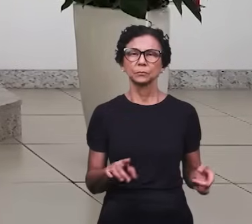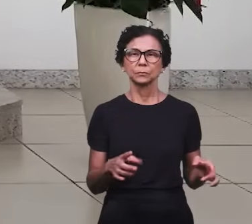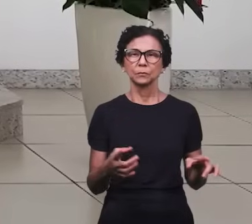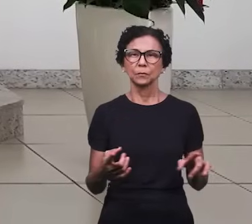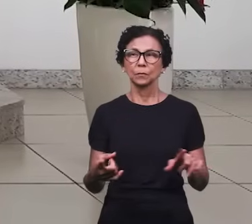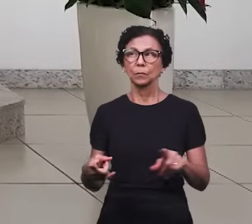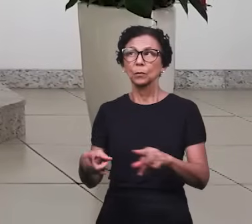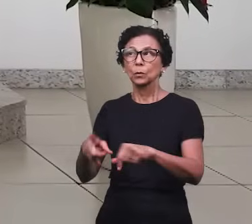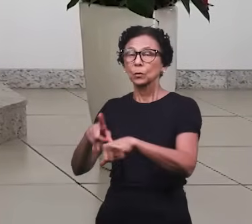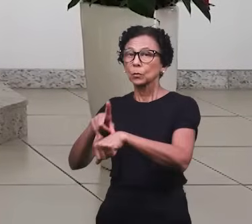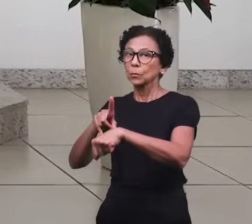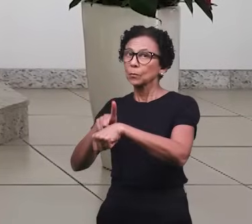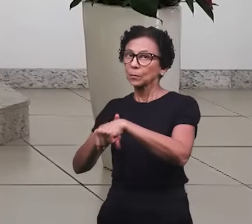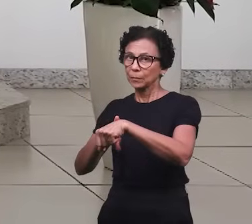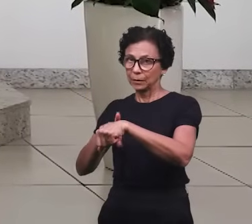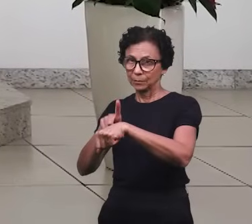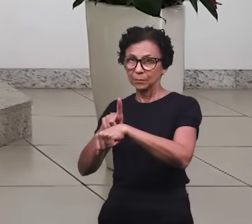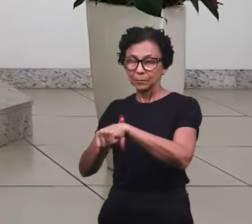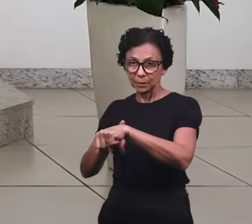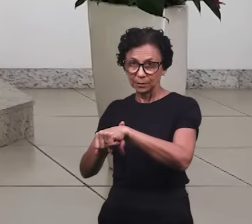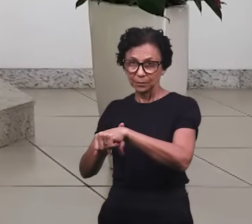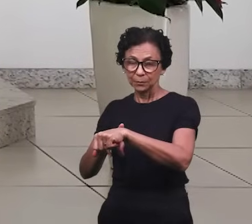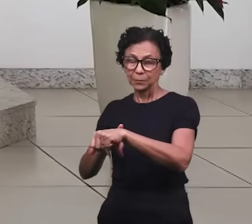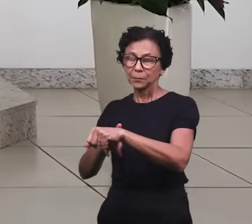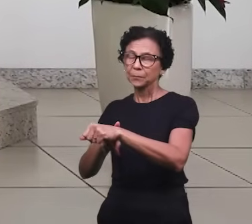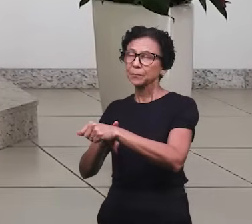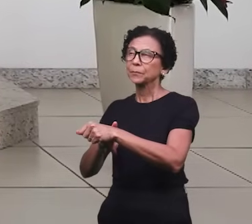Quando te prostraris